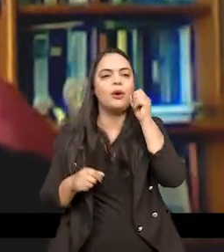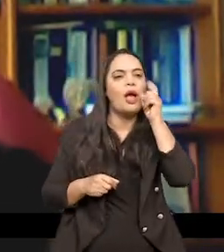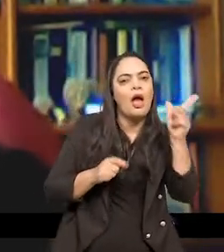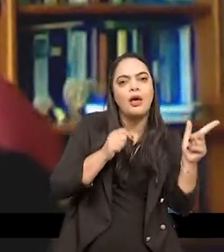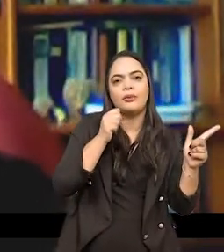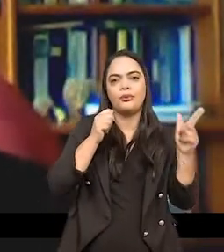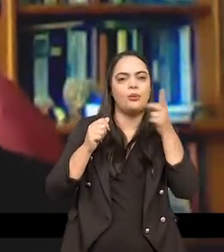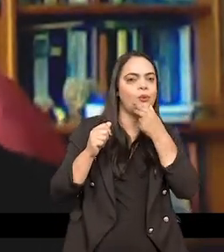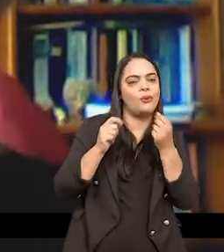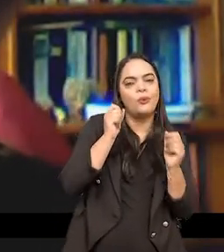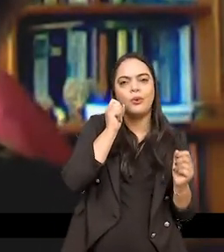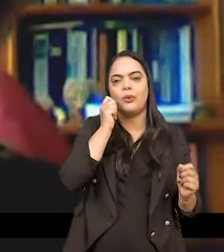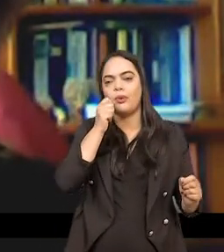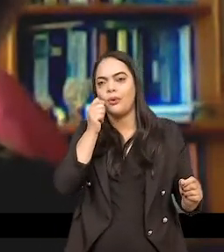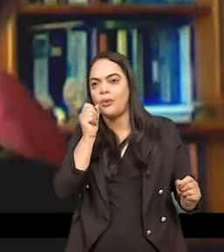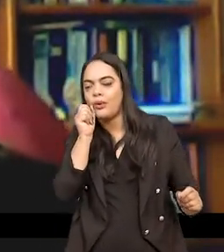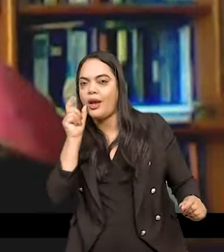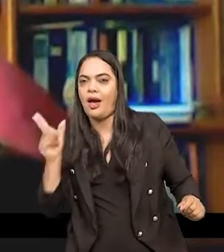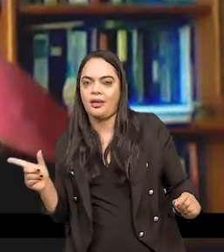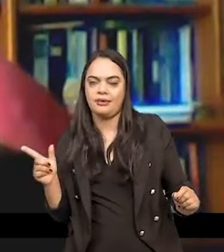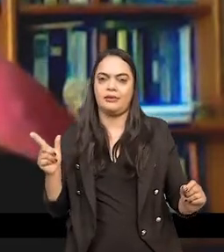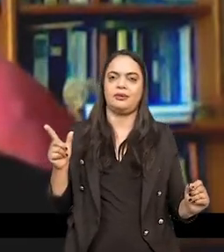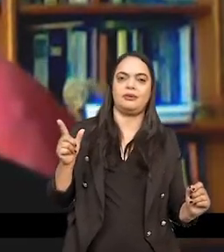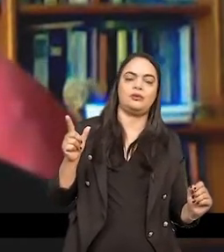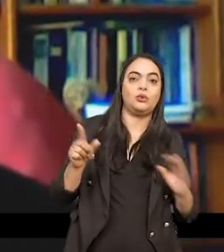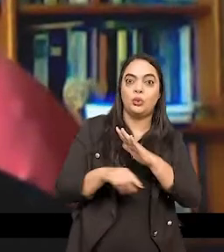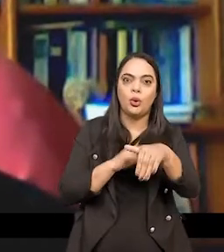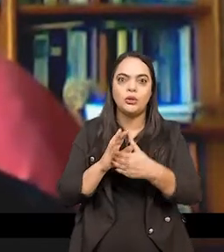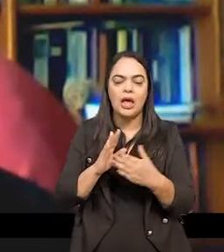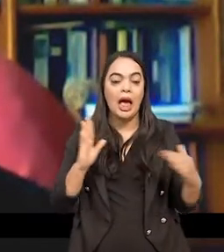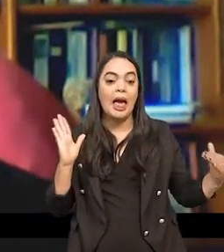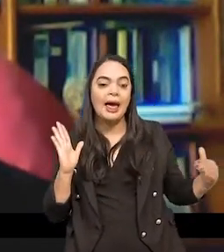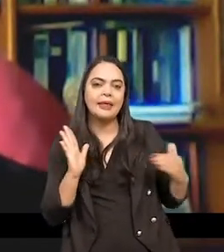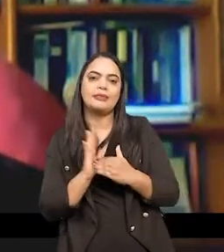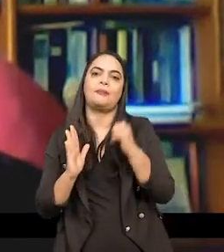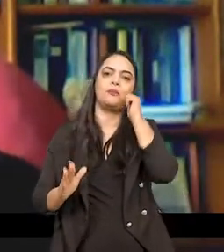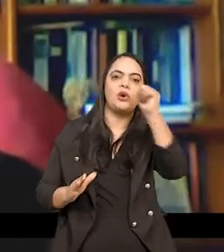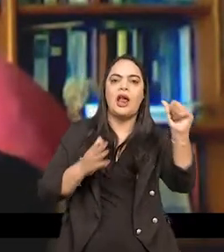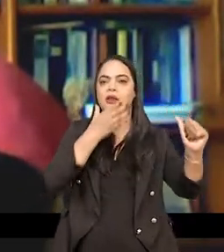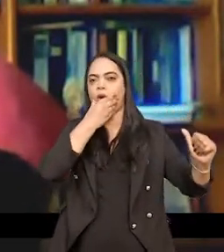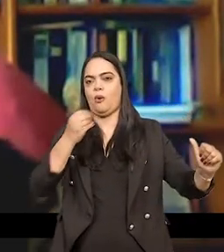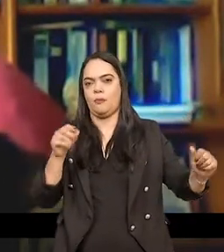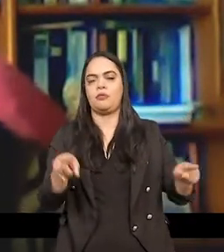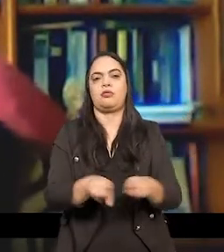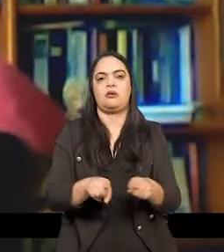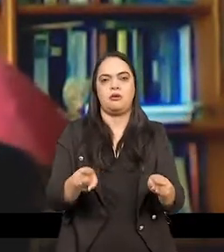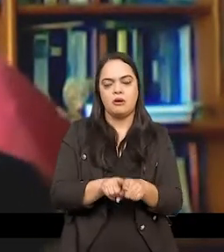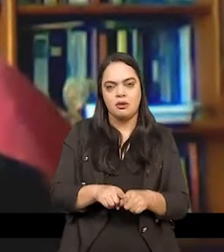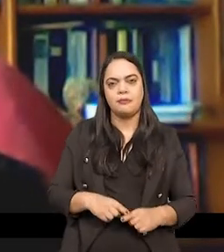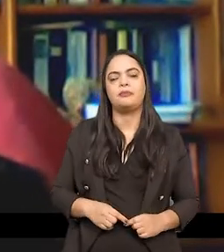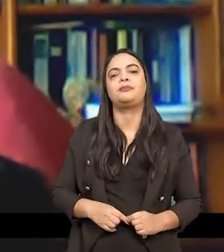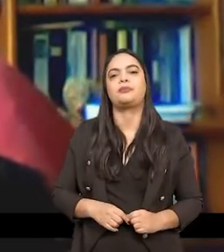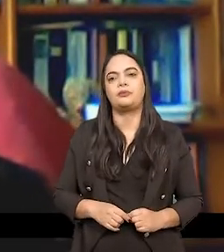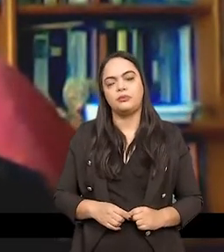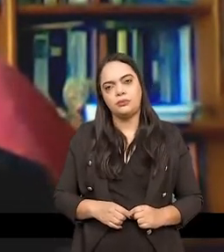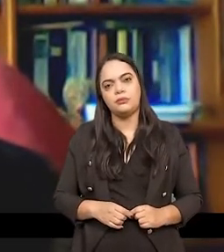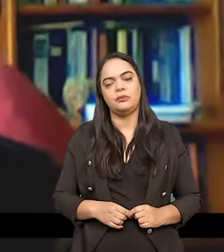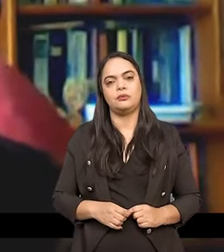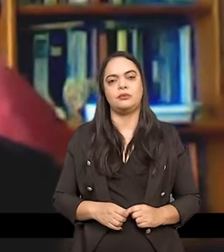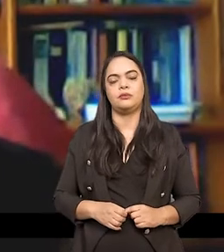tal, e daí ele chega no homem e na mulher. Tá? E é belíssima essa obra. A edição que eu tenho é bilíngue francês,